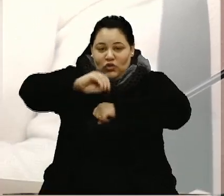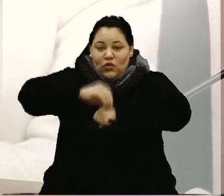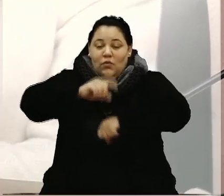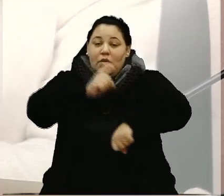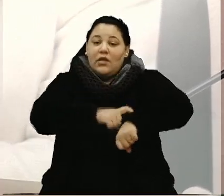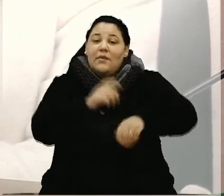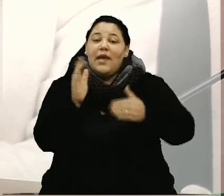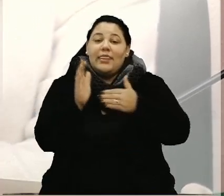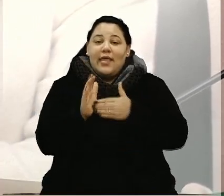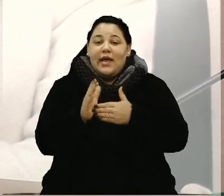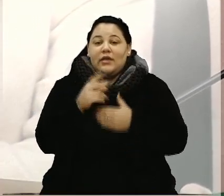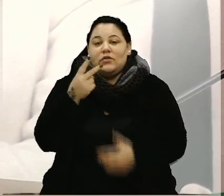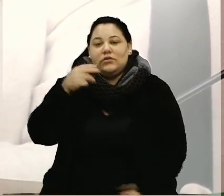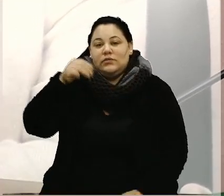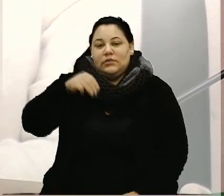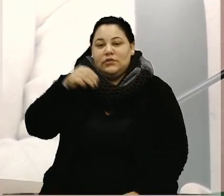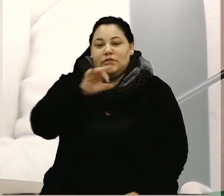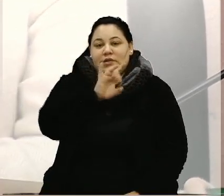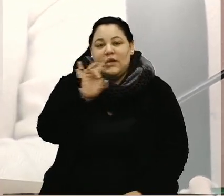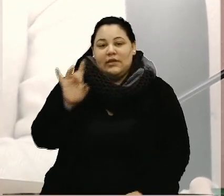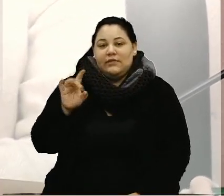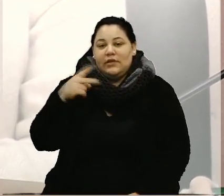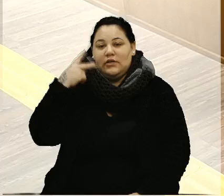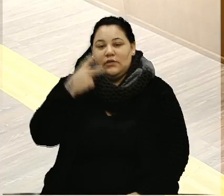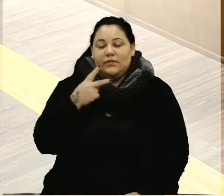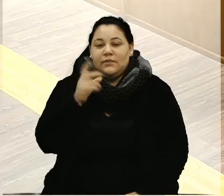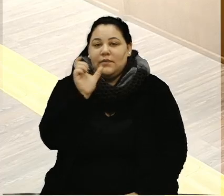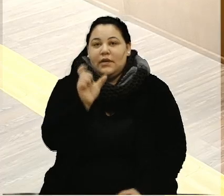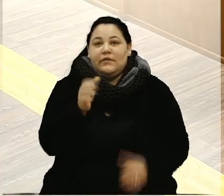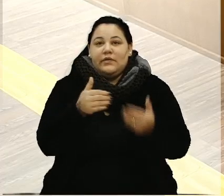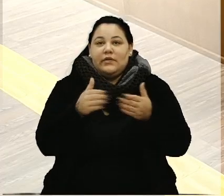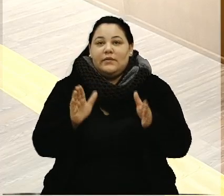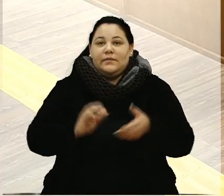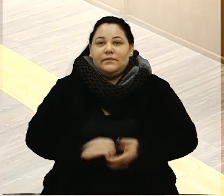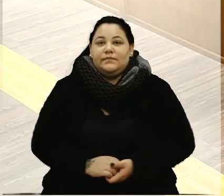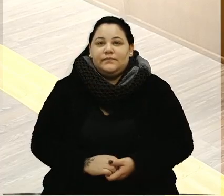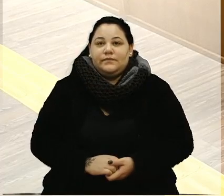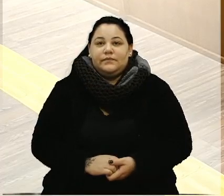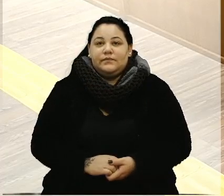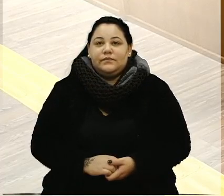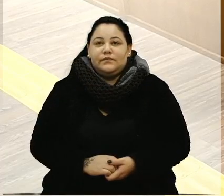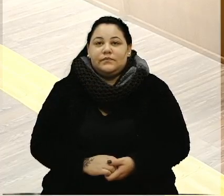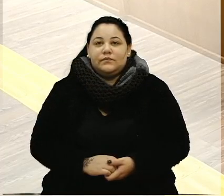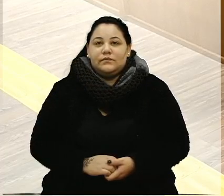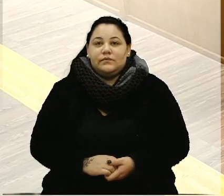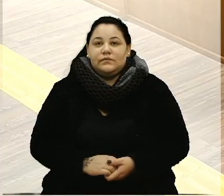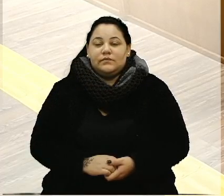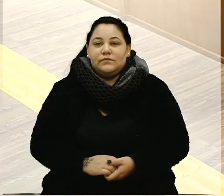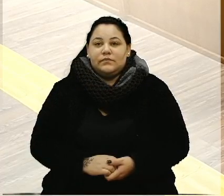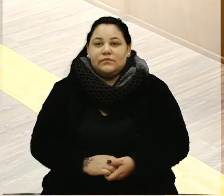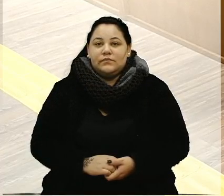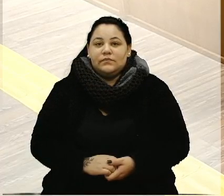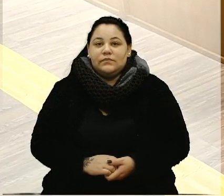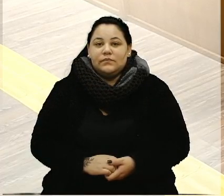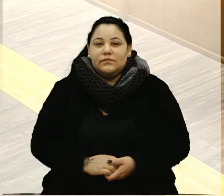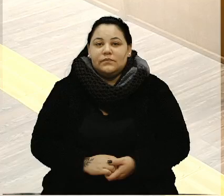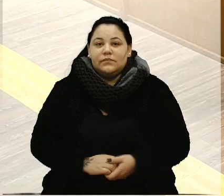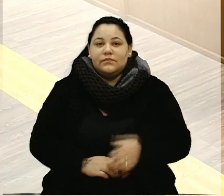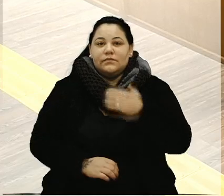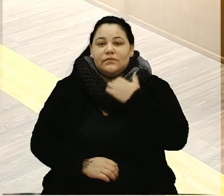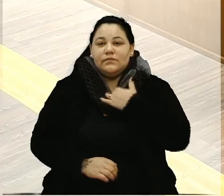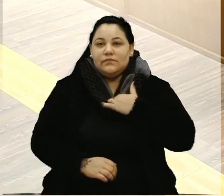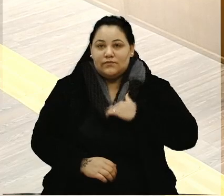de até 2 minutos, então a palavra está à disposição. Progressistas pede a palavra, presidente, com a vereadora Gladys. Com a palavra, então, a bancada